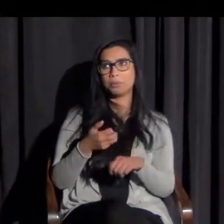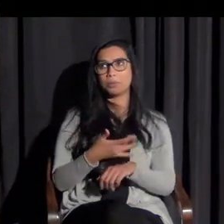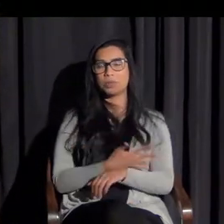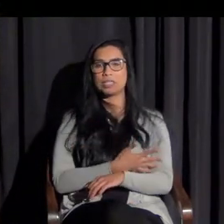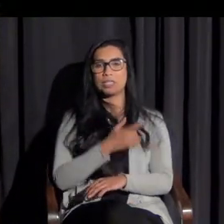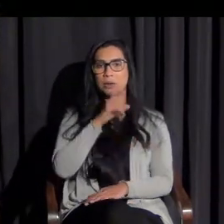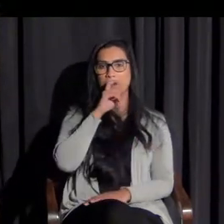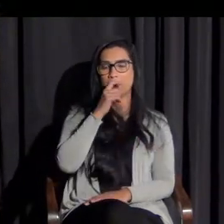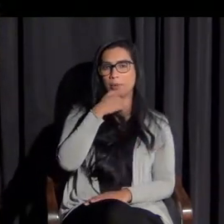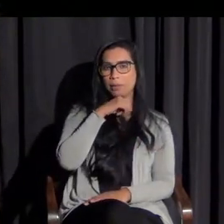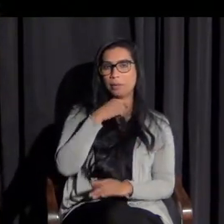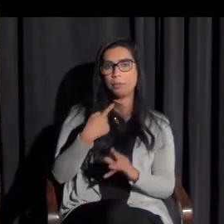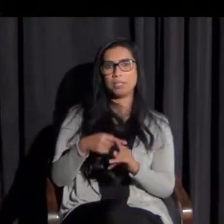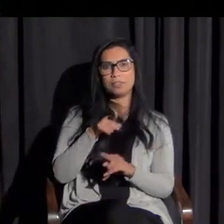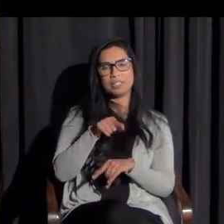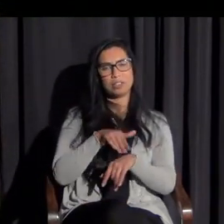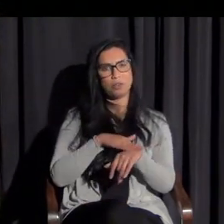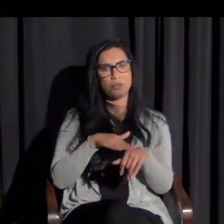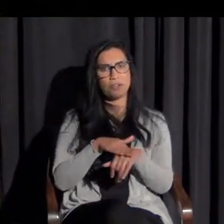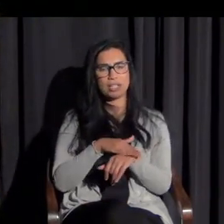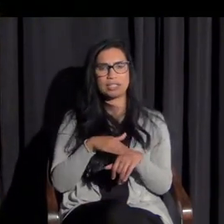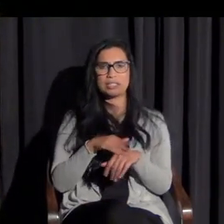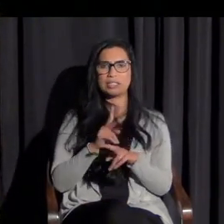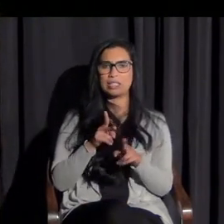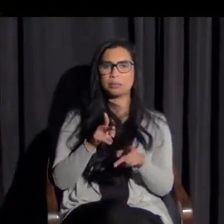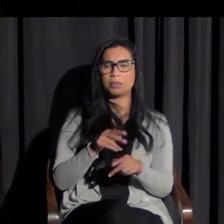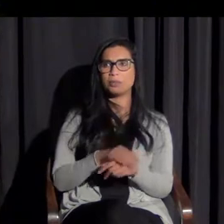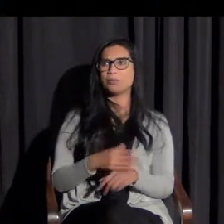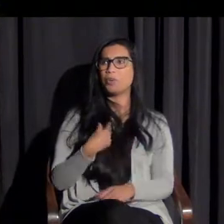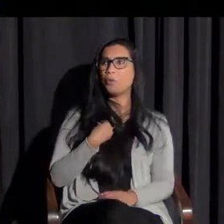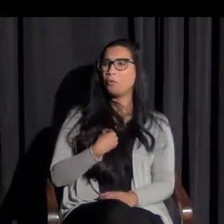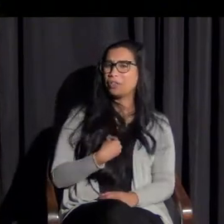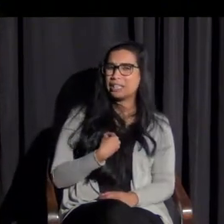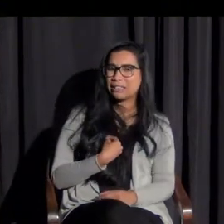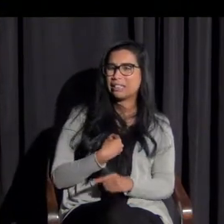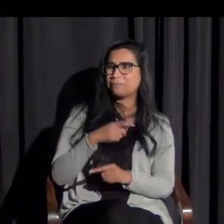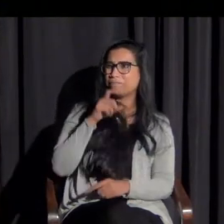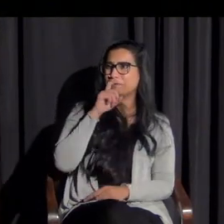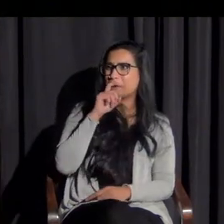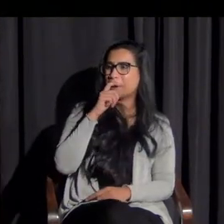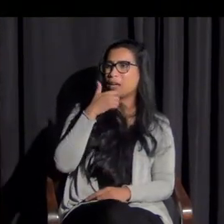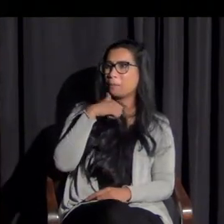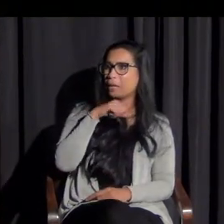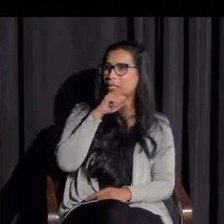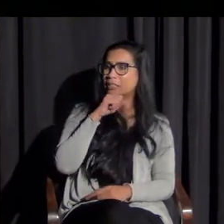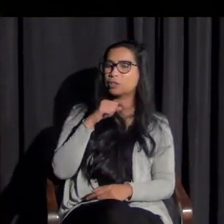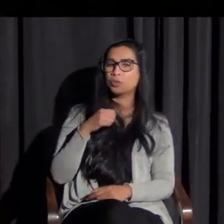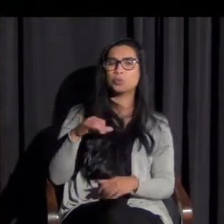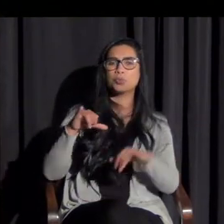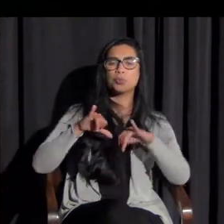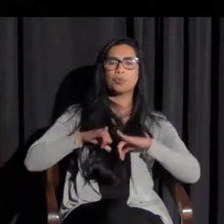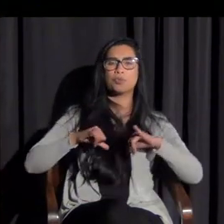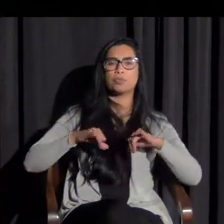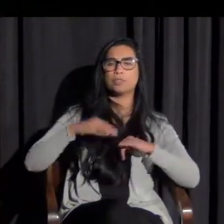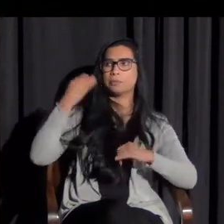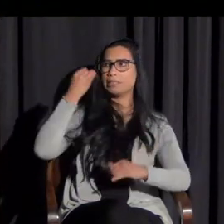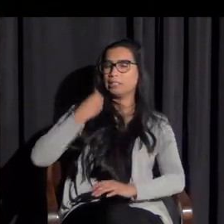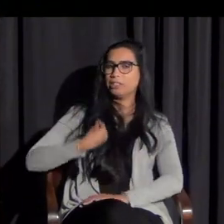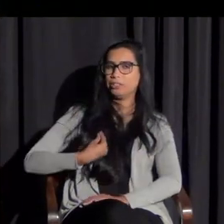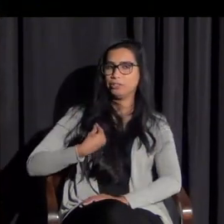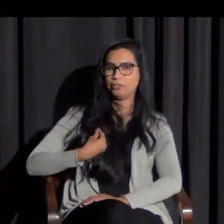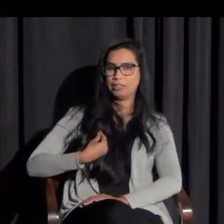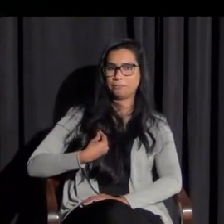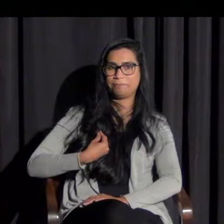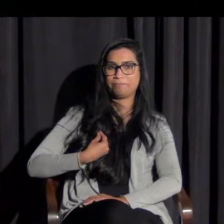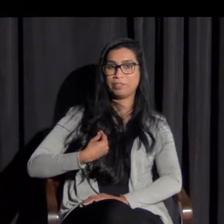começa a conversar, você vê assim, o pai teve uma vida sofrida, a mãe teve uma vida sofrida. Aí este casal teve que